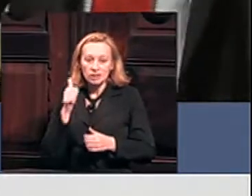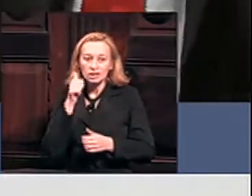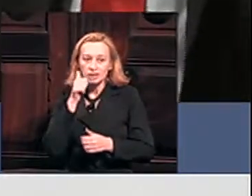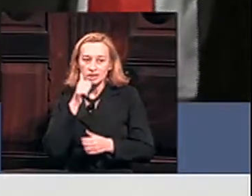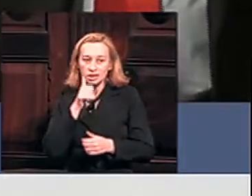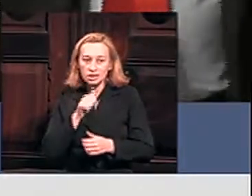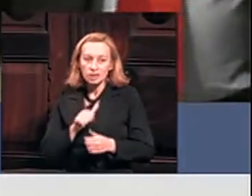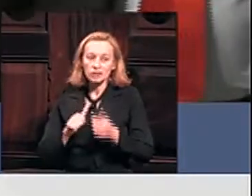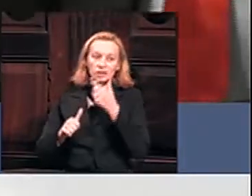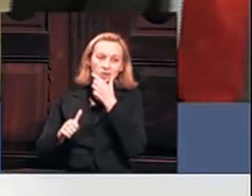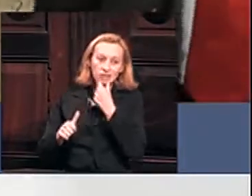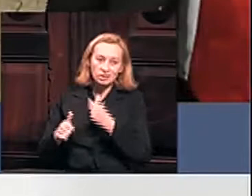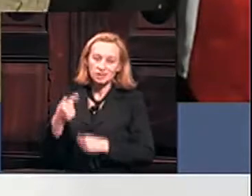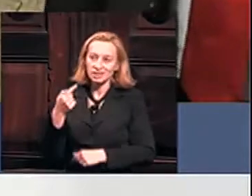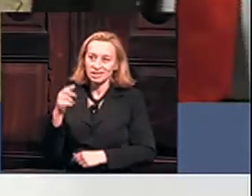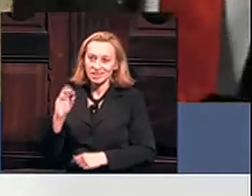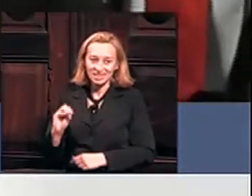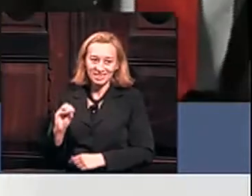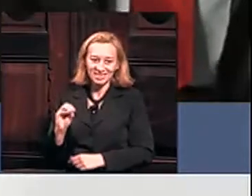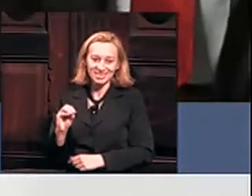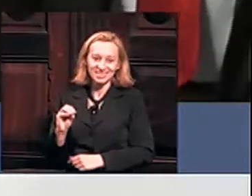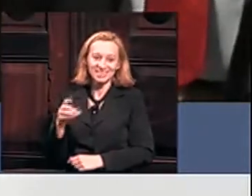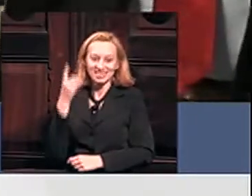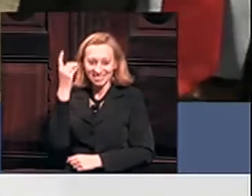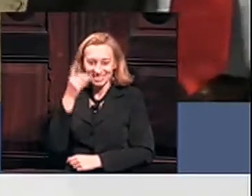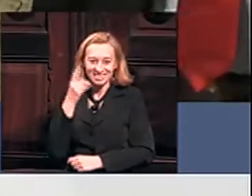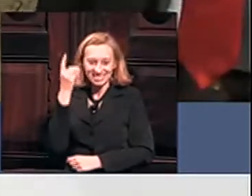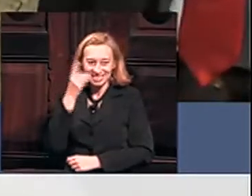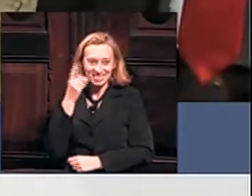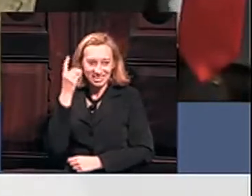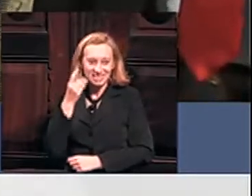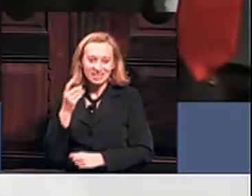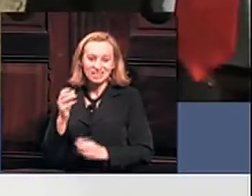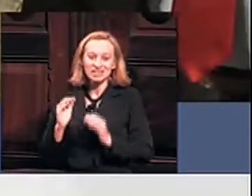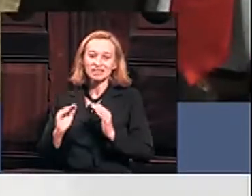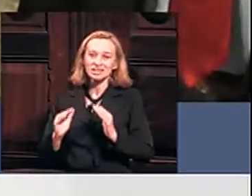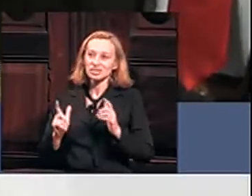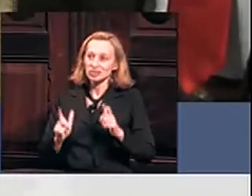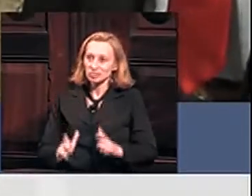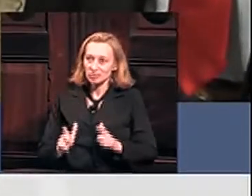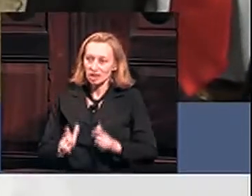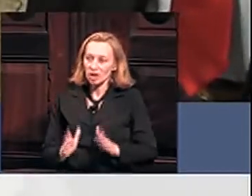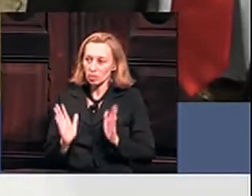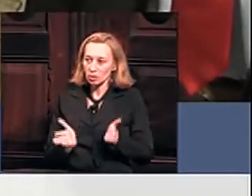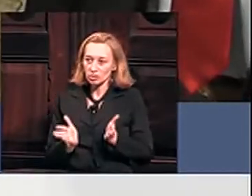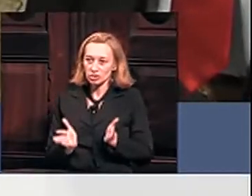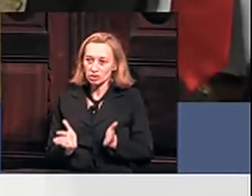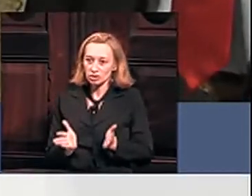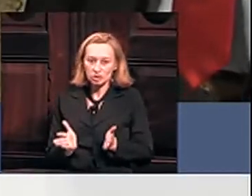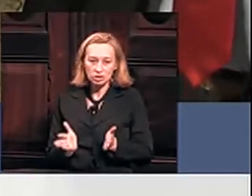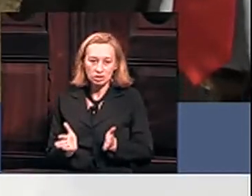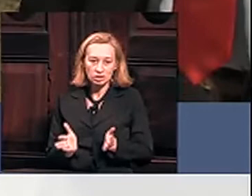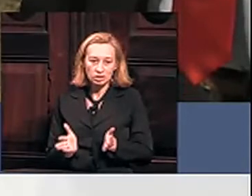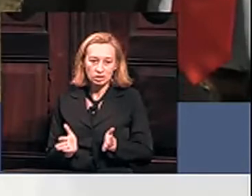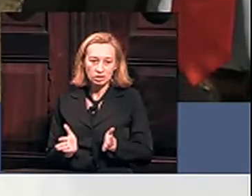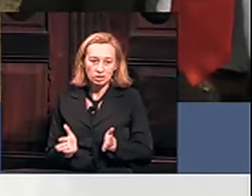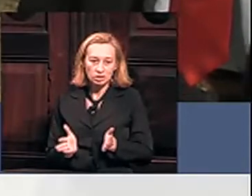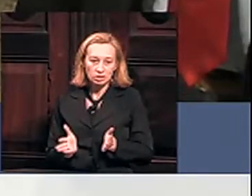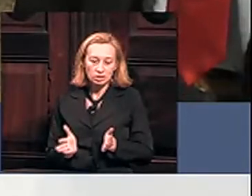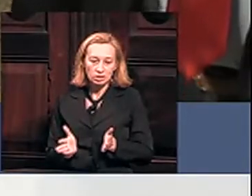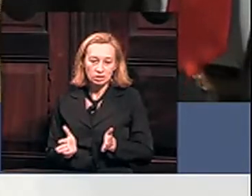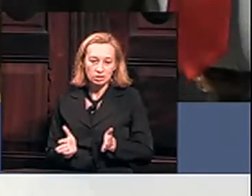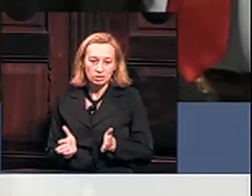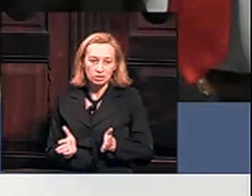senhoras e senhores parlamentares, esta casa legislativa hoje está dando